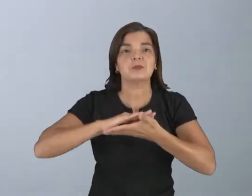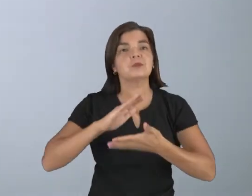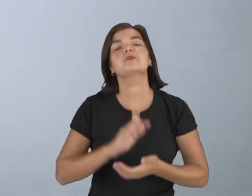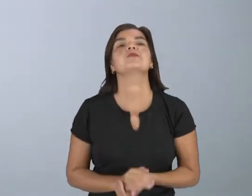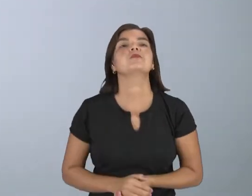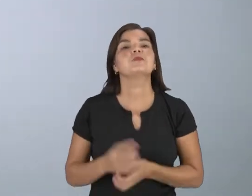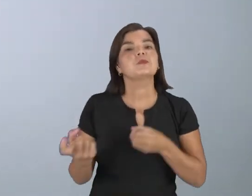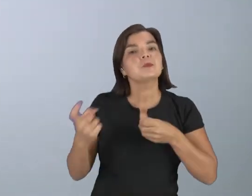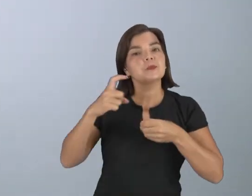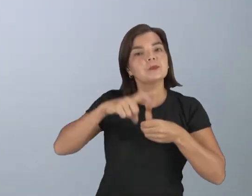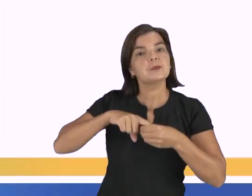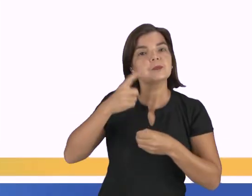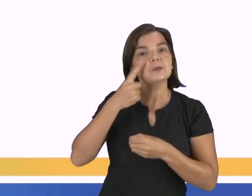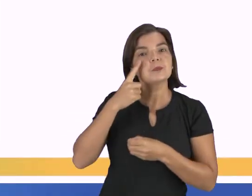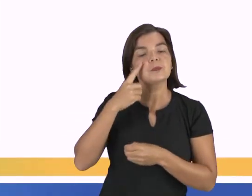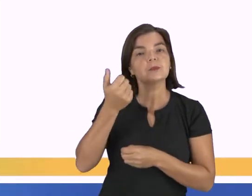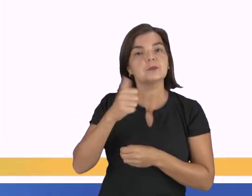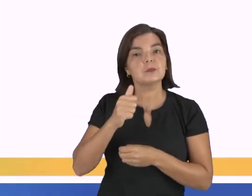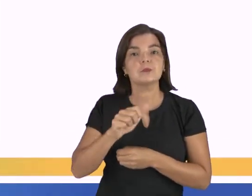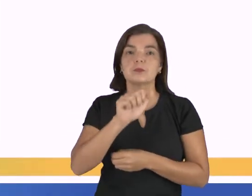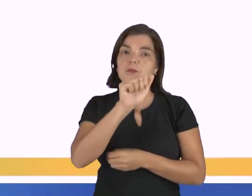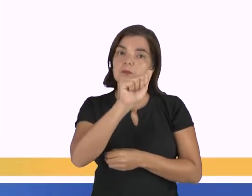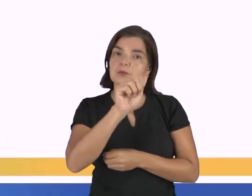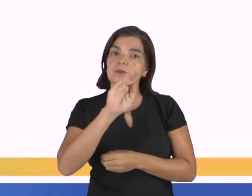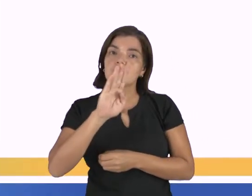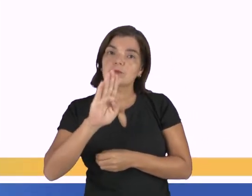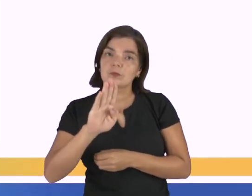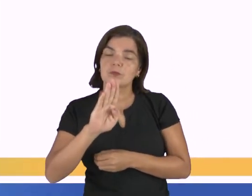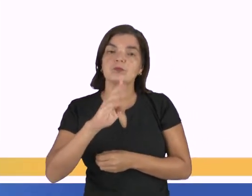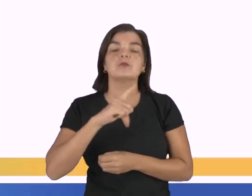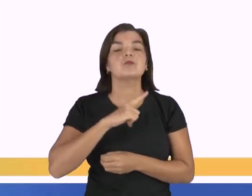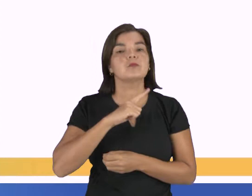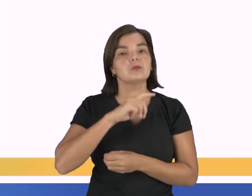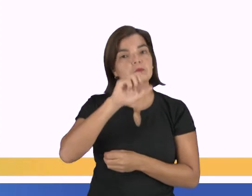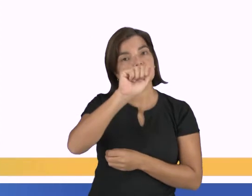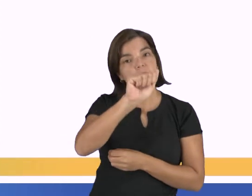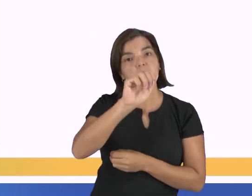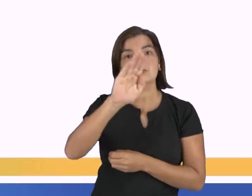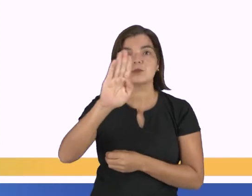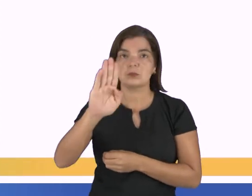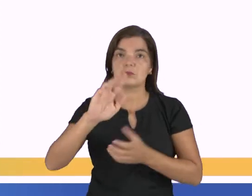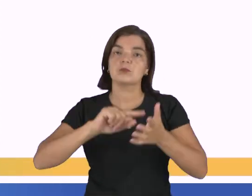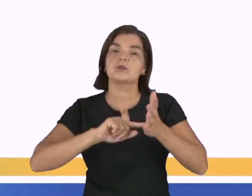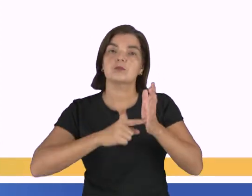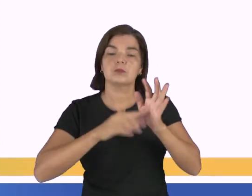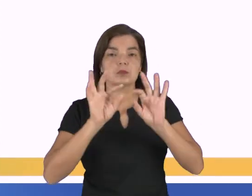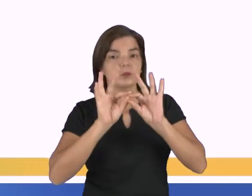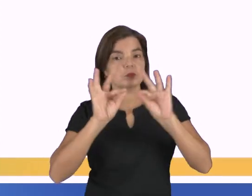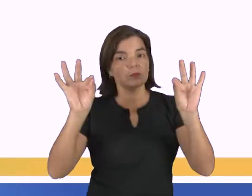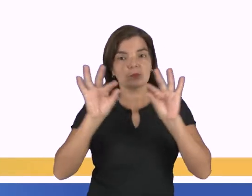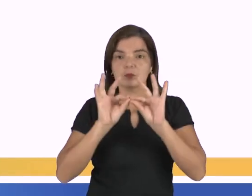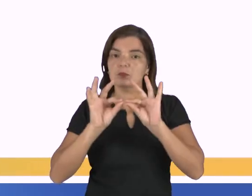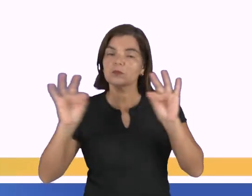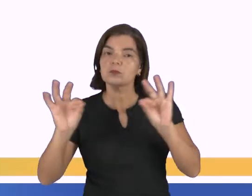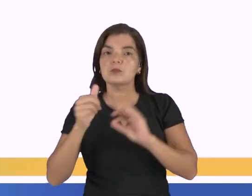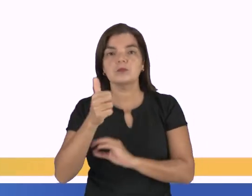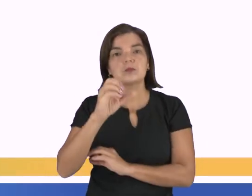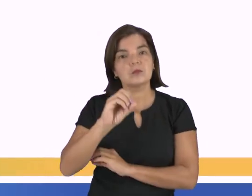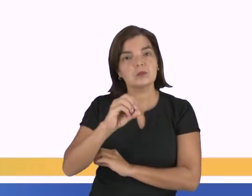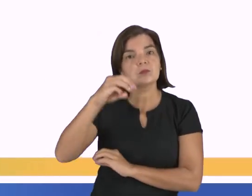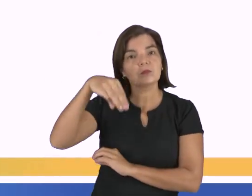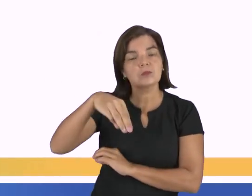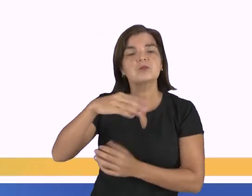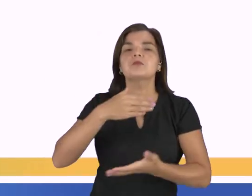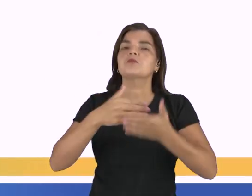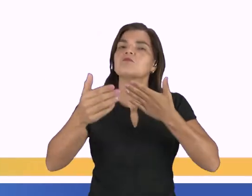Se voltar na primeira imagem, tu verifica que tem o ponto A e o ponto B. E esse ponto A e ponto B, a essa distância aí de 10 metros, poderia ser